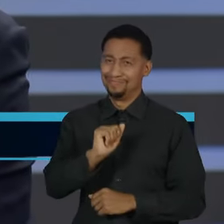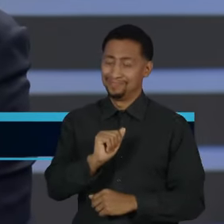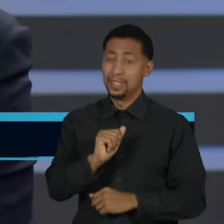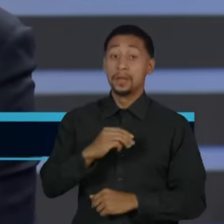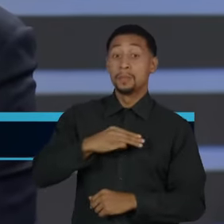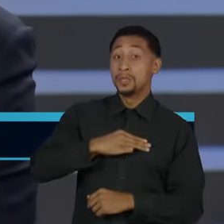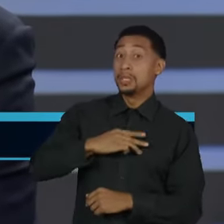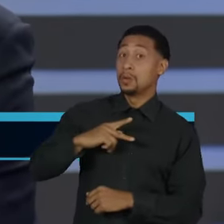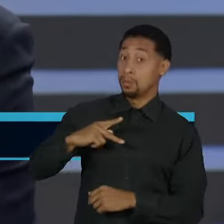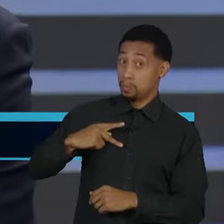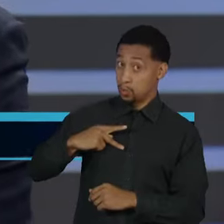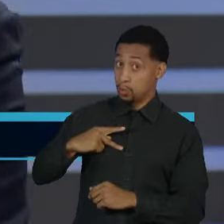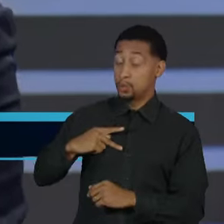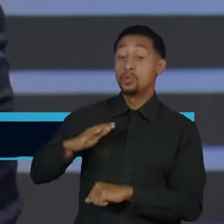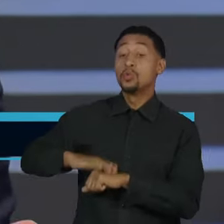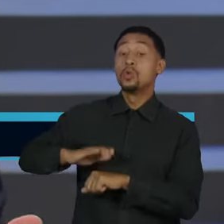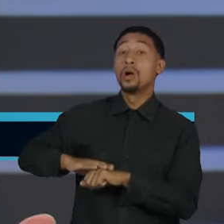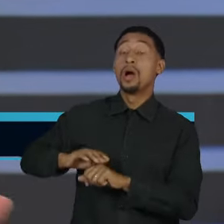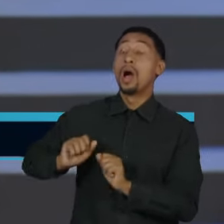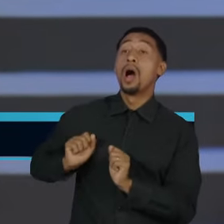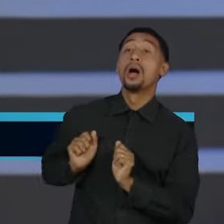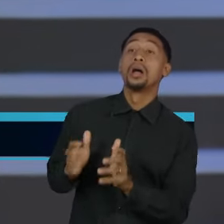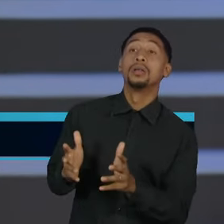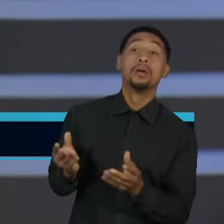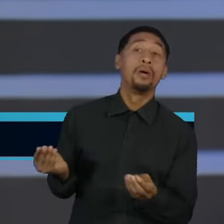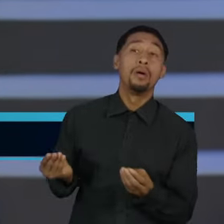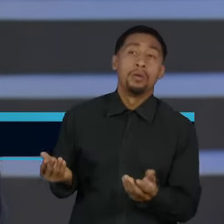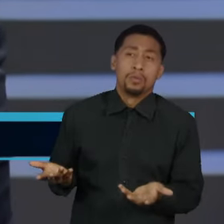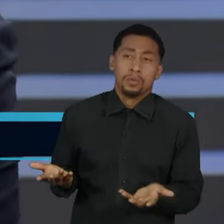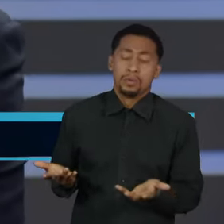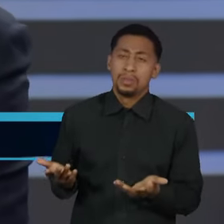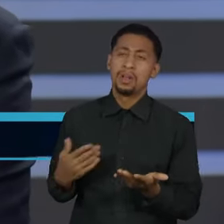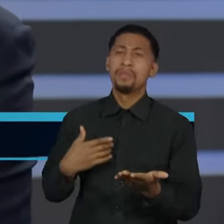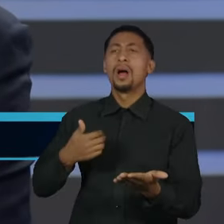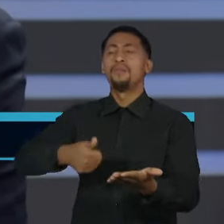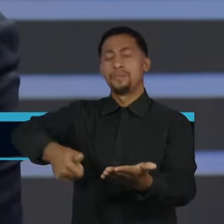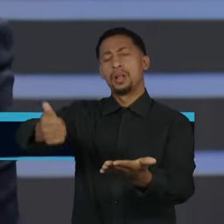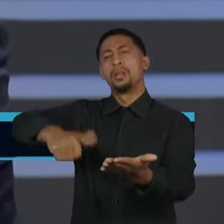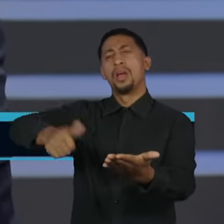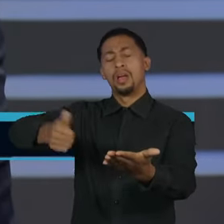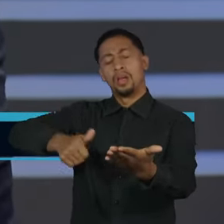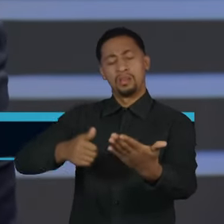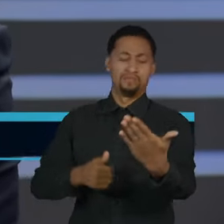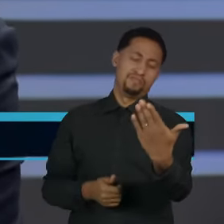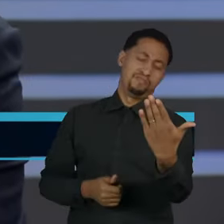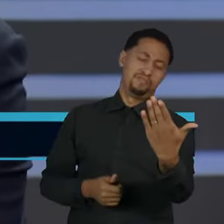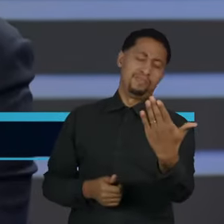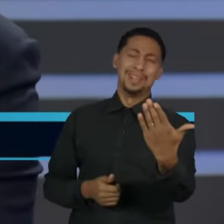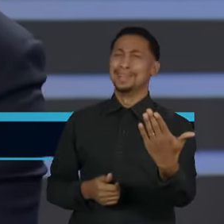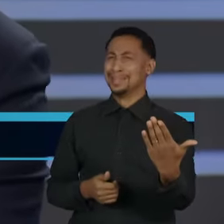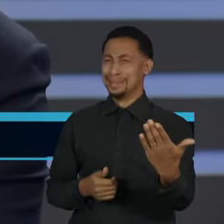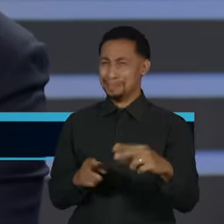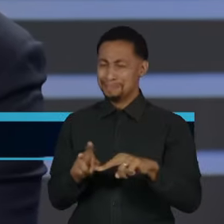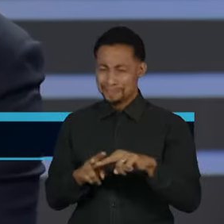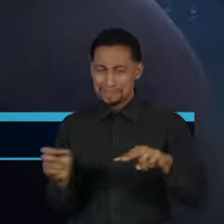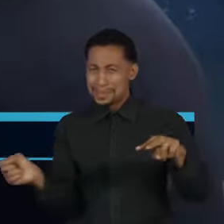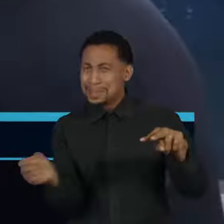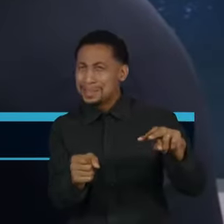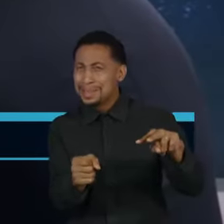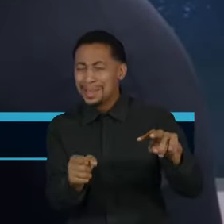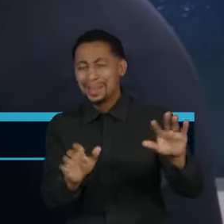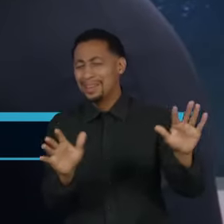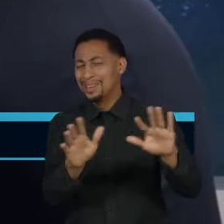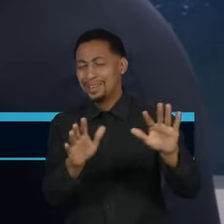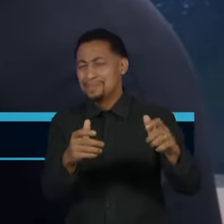Público normalmente, é uma manifestação de, olha, não tenho por que pedir a prisão, não há nada que justifique